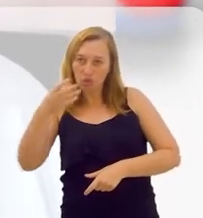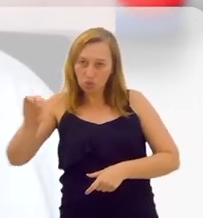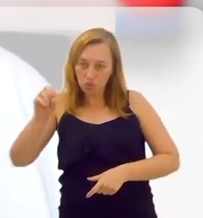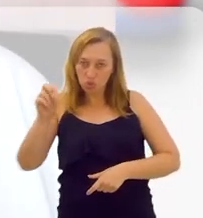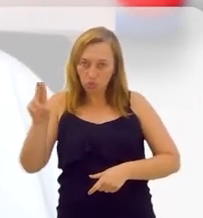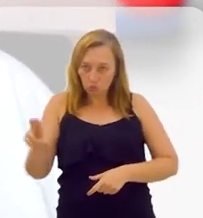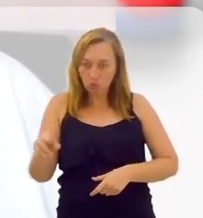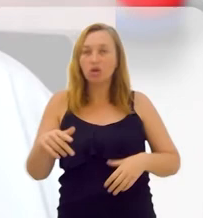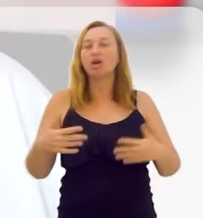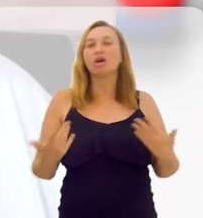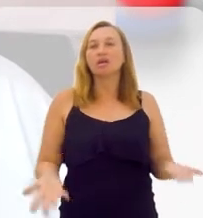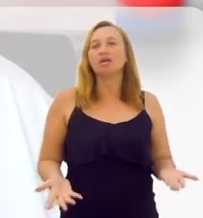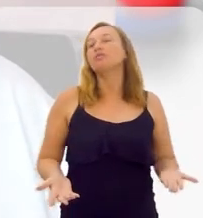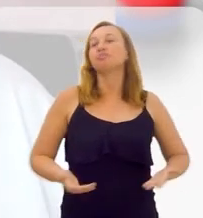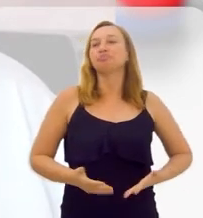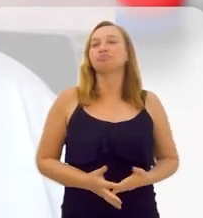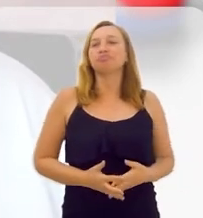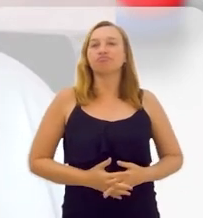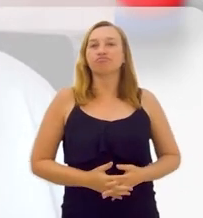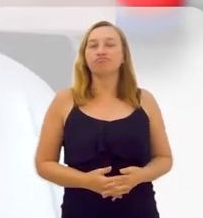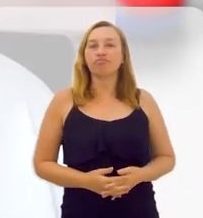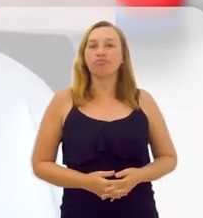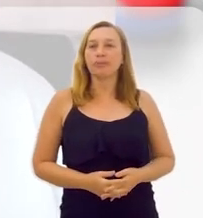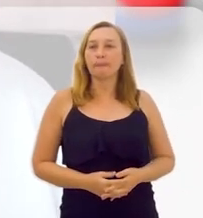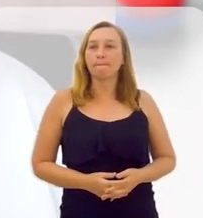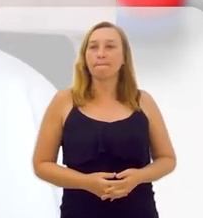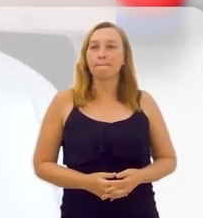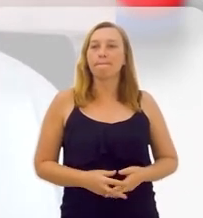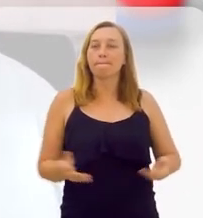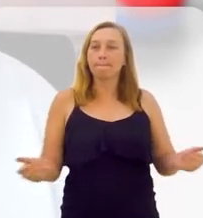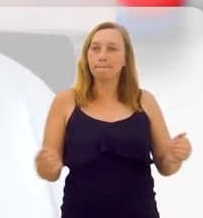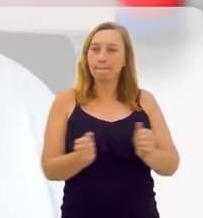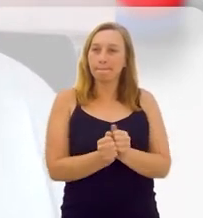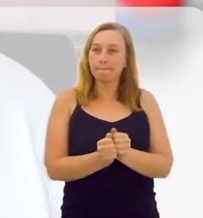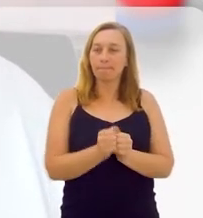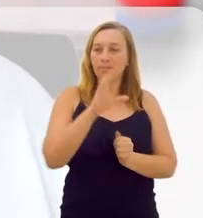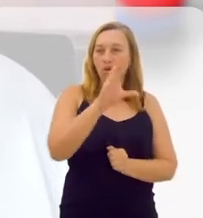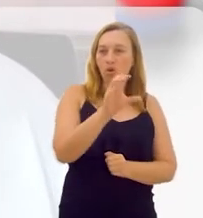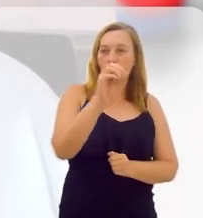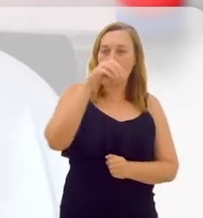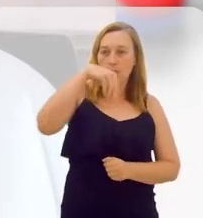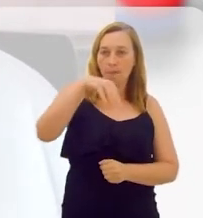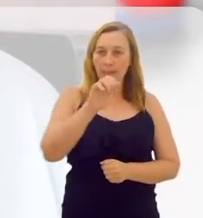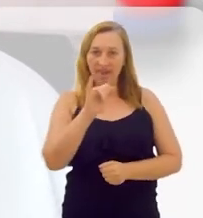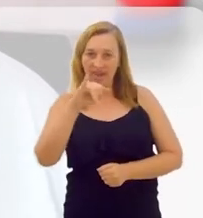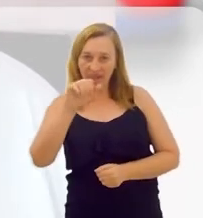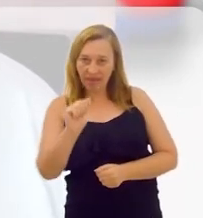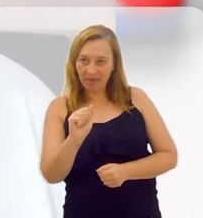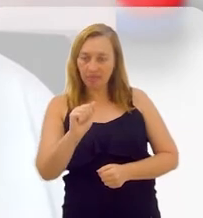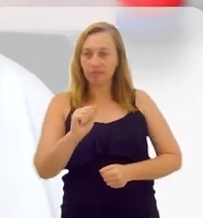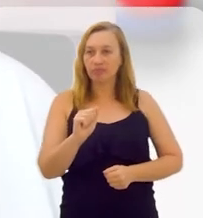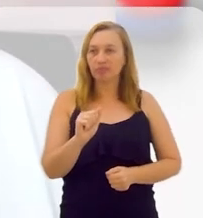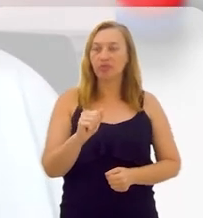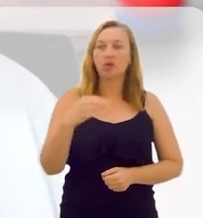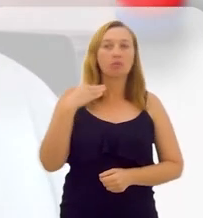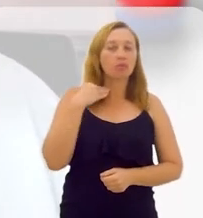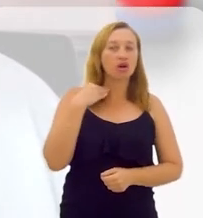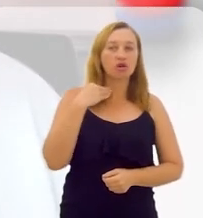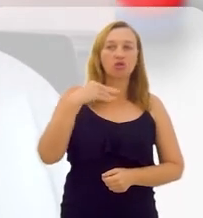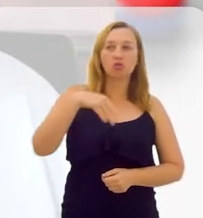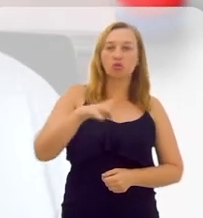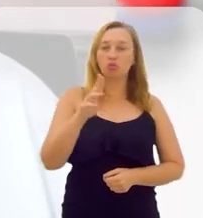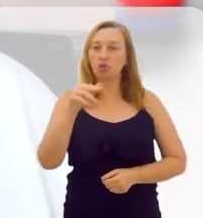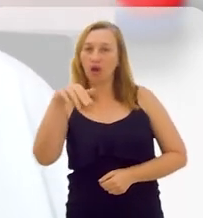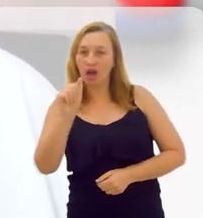Itaipuaçu. E através dessa junção da Colmeia, né, com o